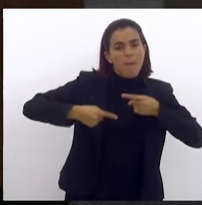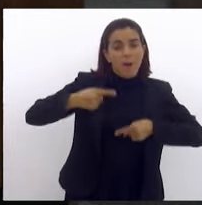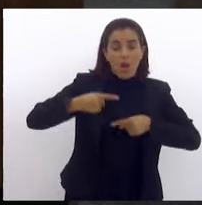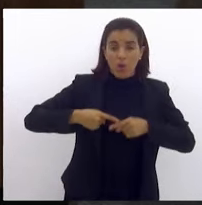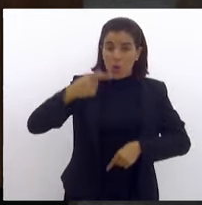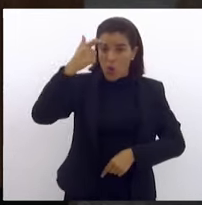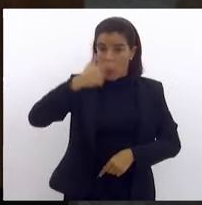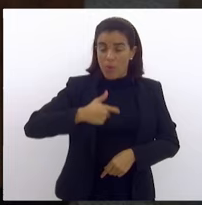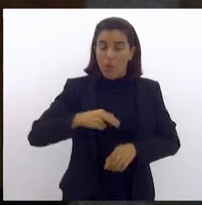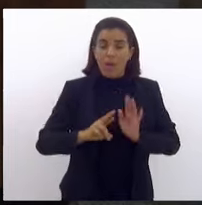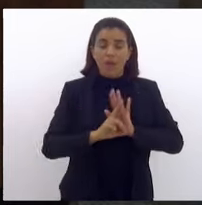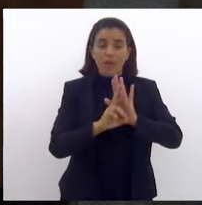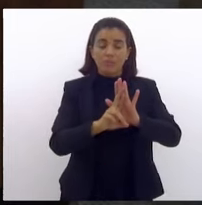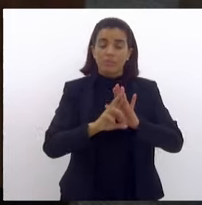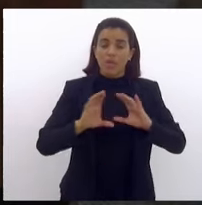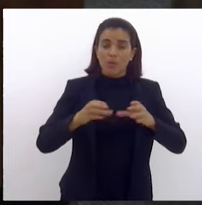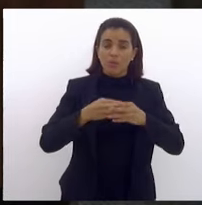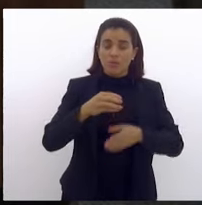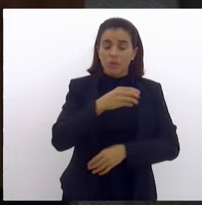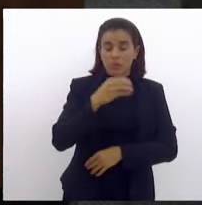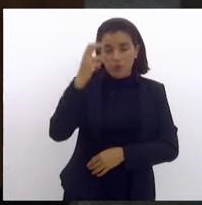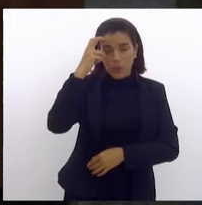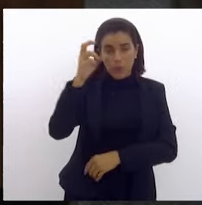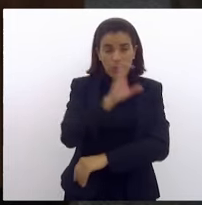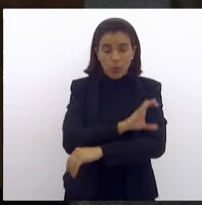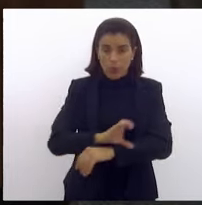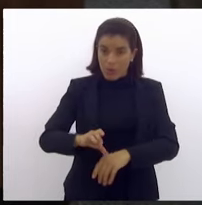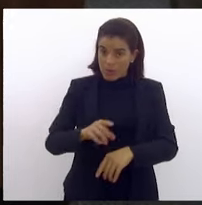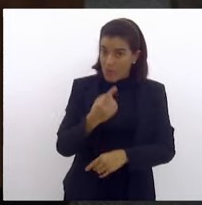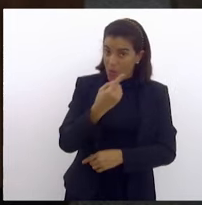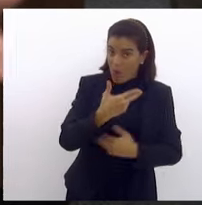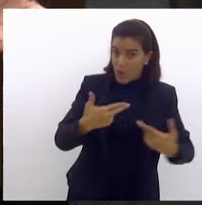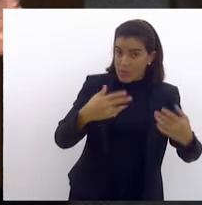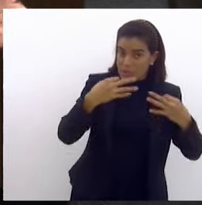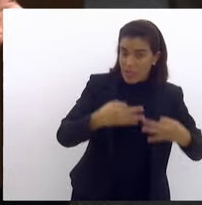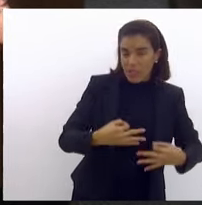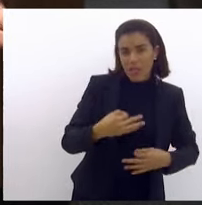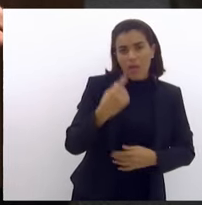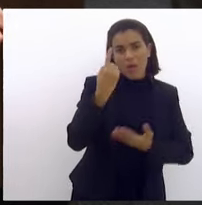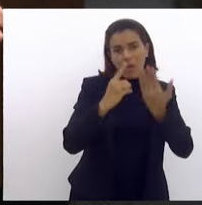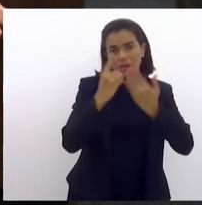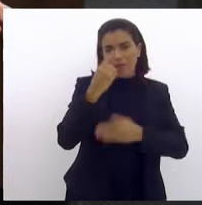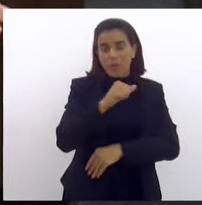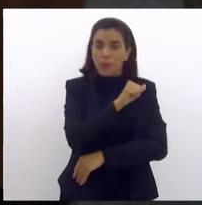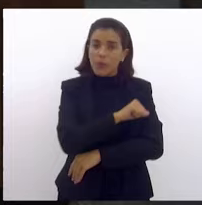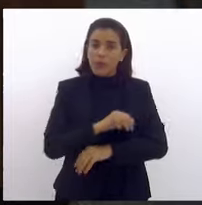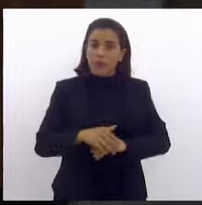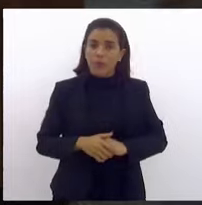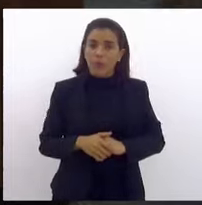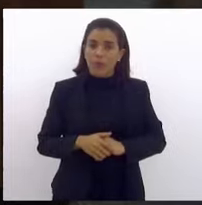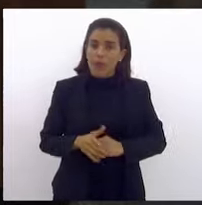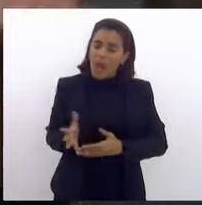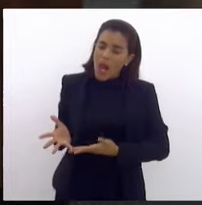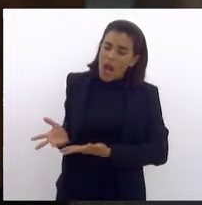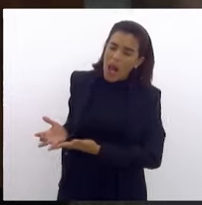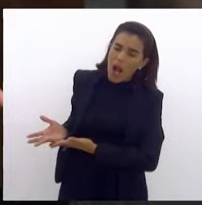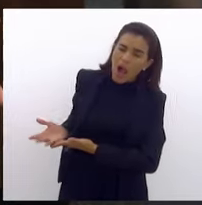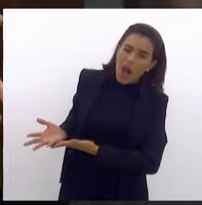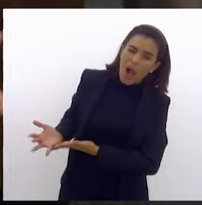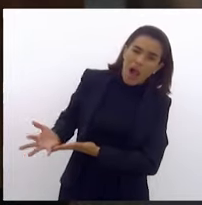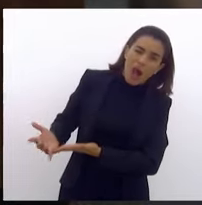Cultura. Mas se tem uma coisa que dá certo, é o Carnaval do Rio de Janeiro. Arrecada